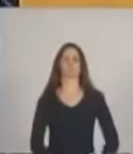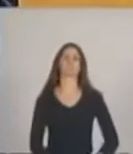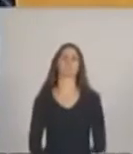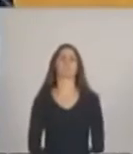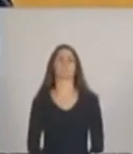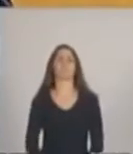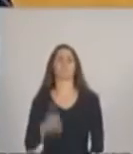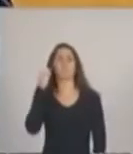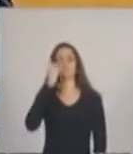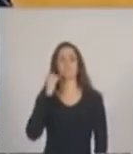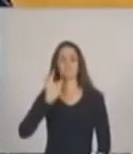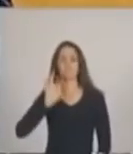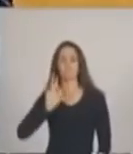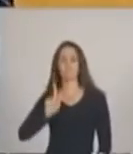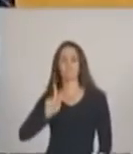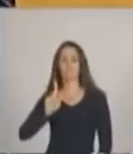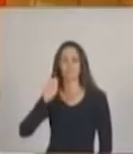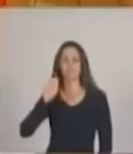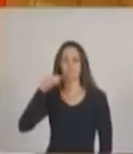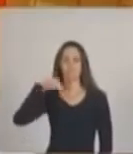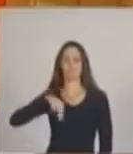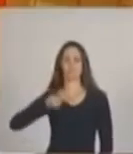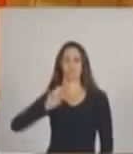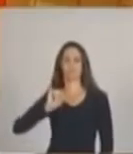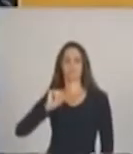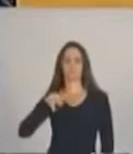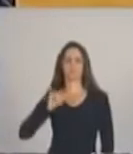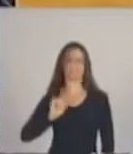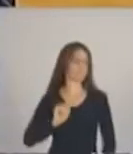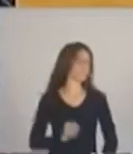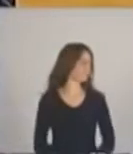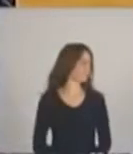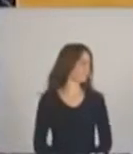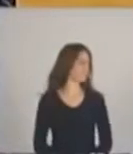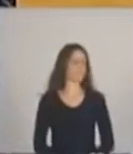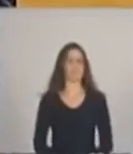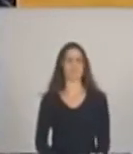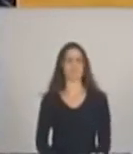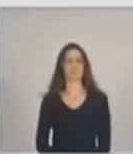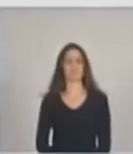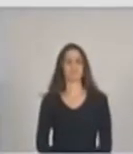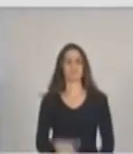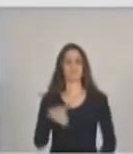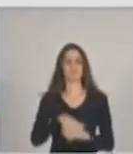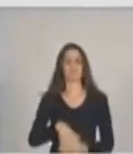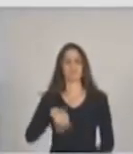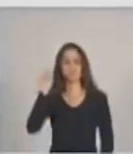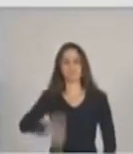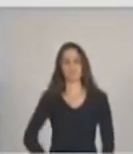Deputado Gandini. Sim. Deputada Irine Lopes.